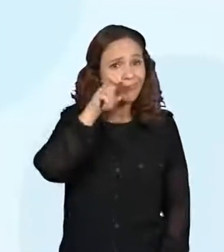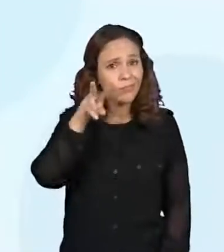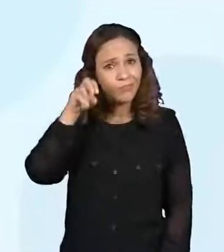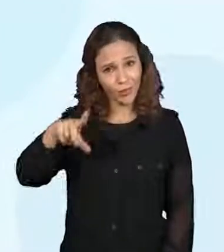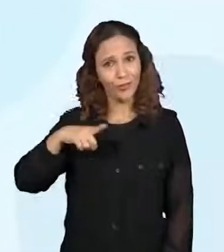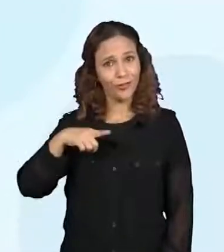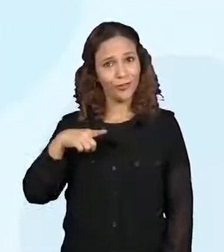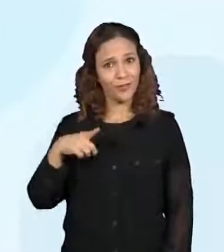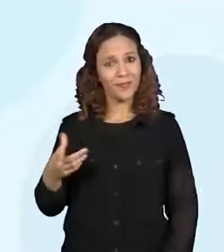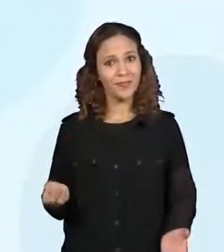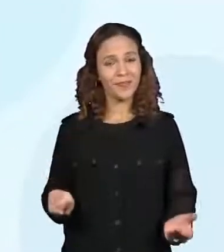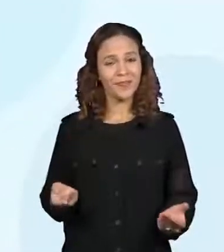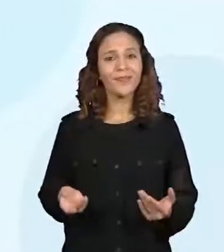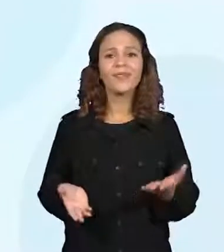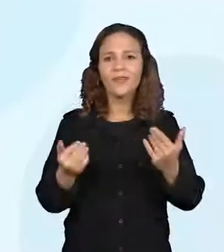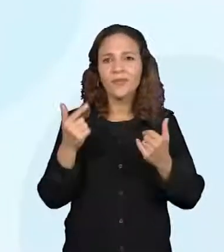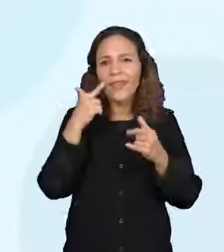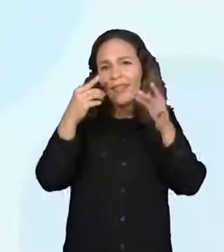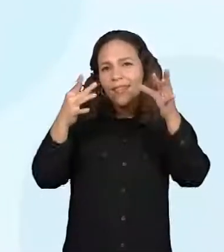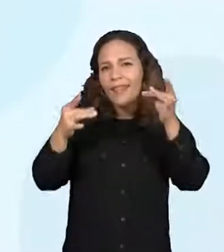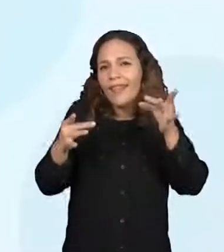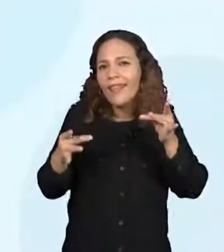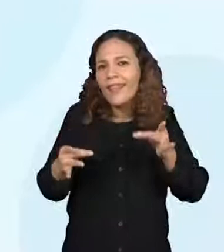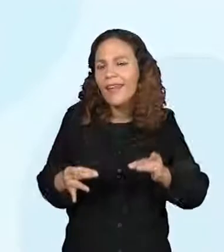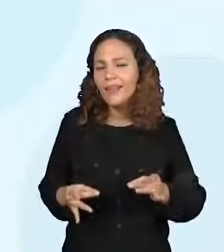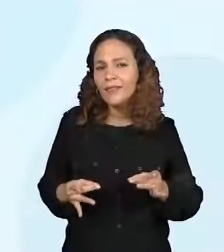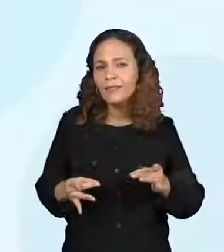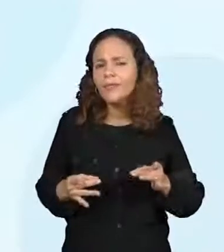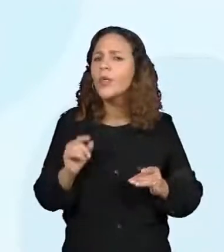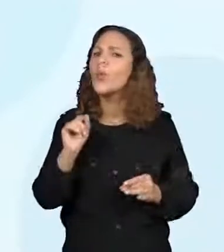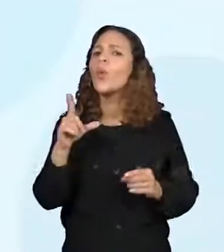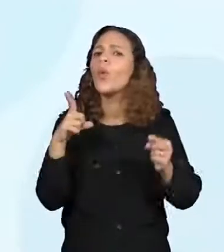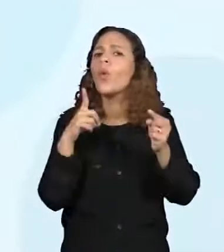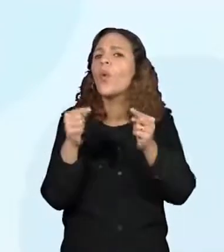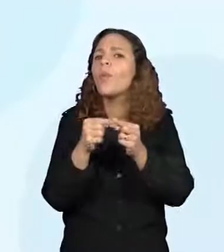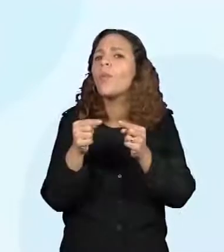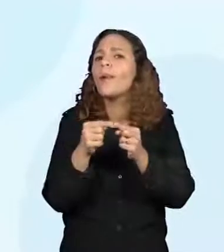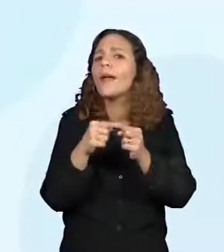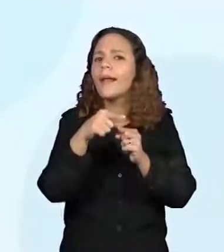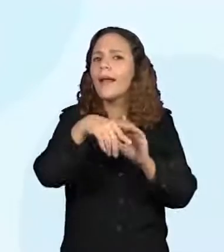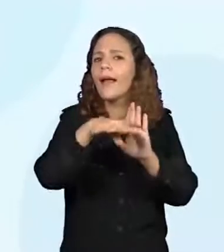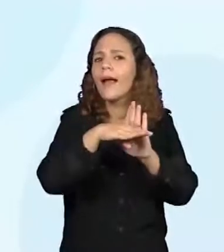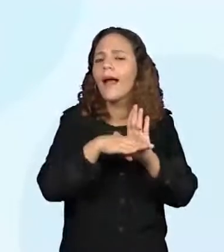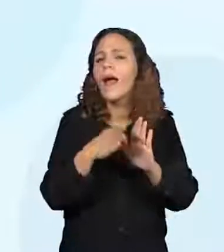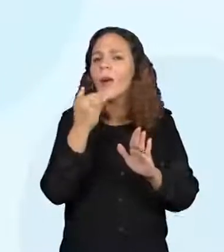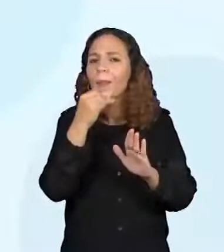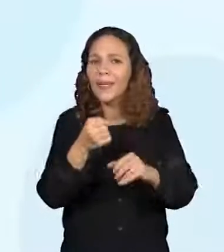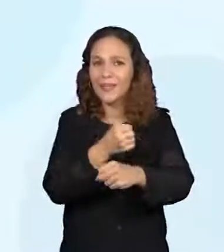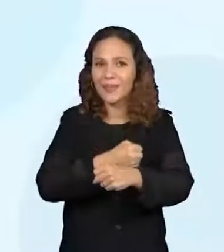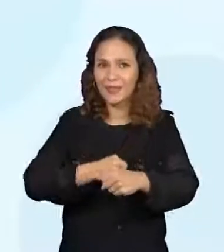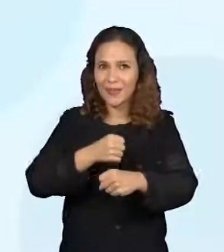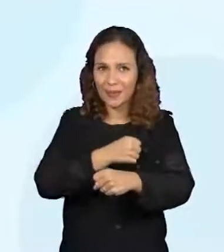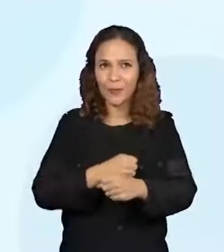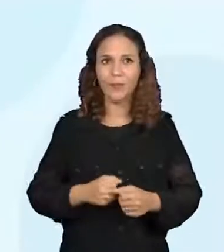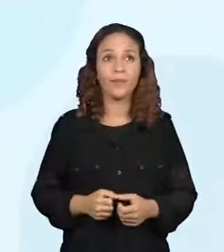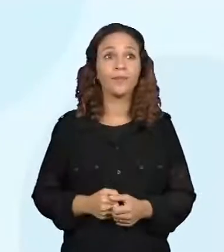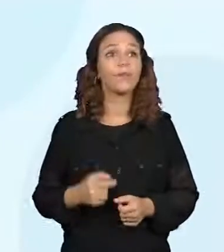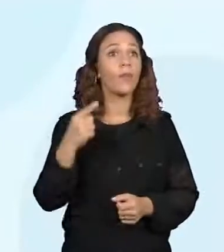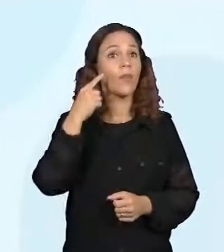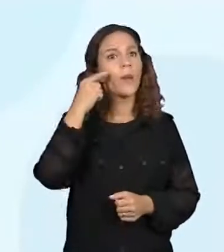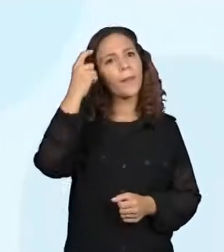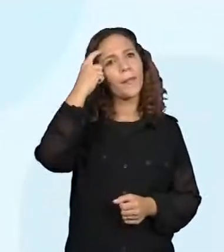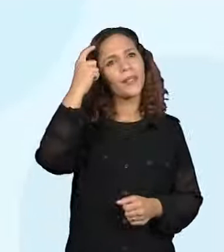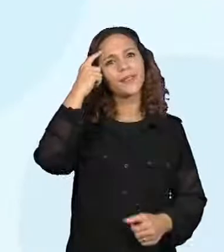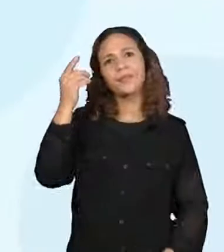dia. E aí, vamos conhecer um pouquinho mais sobre as características deste gênero textual. Então, pensando